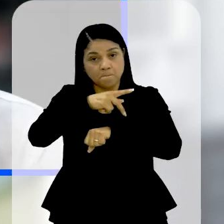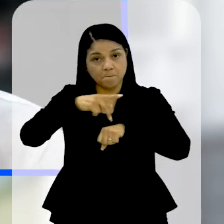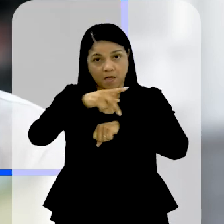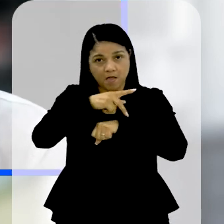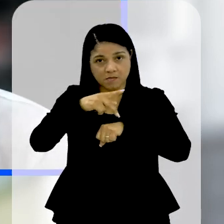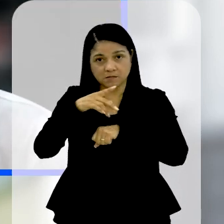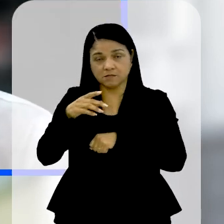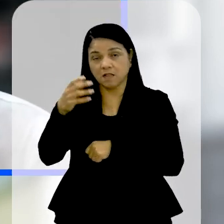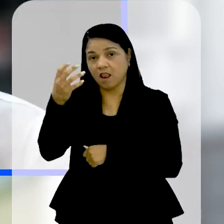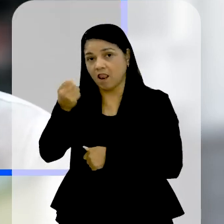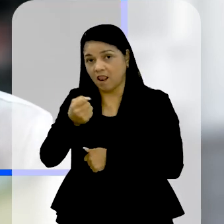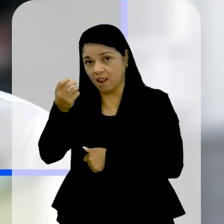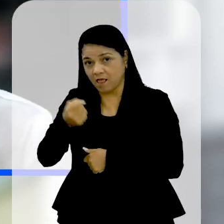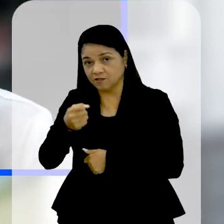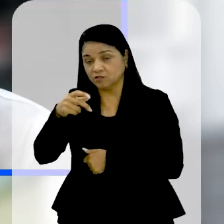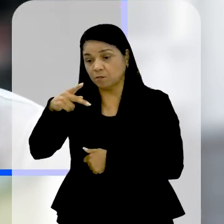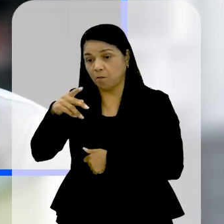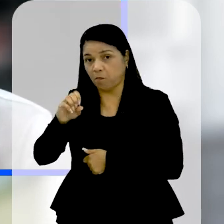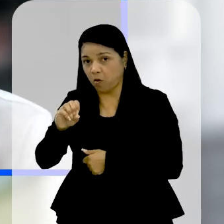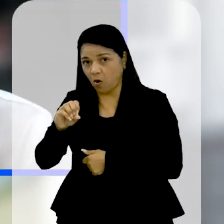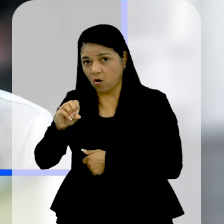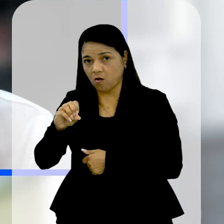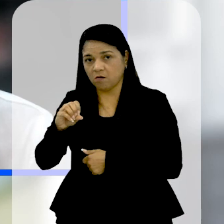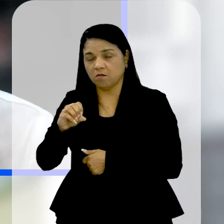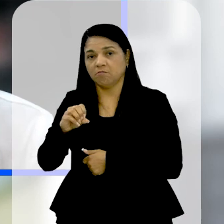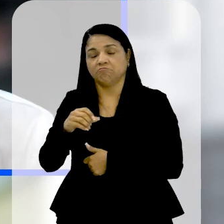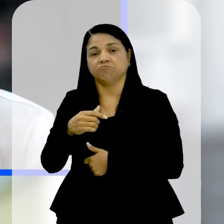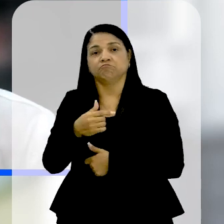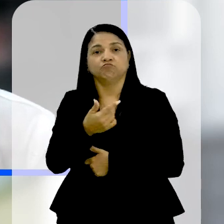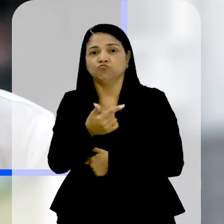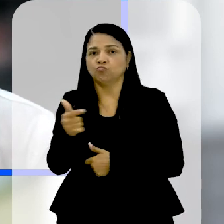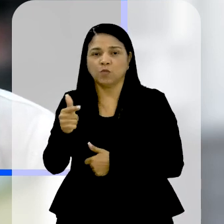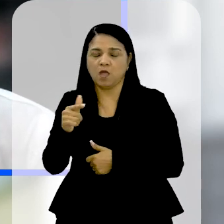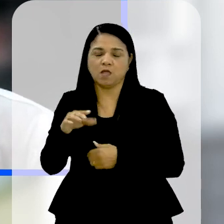muitos países que o leite em pó ainda possuem açúcar.